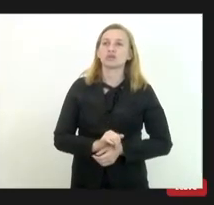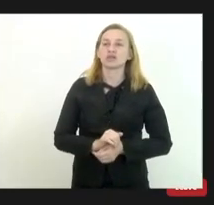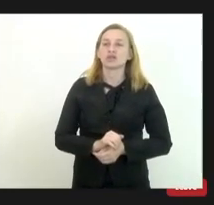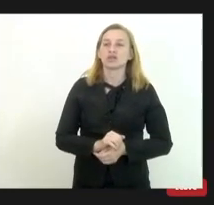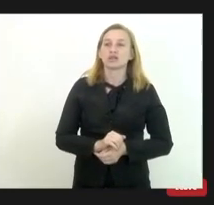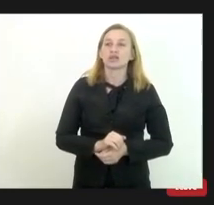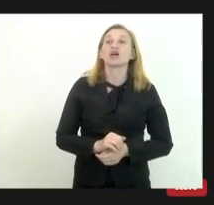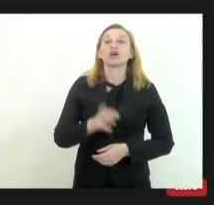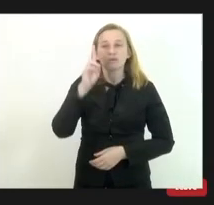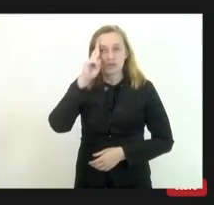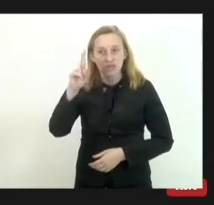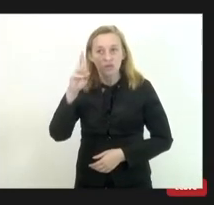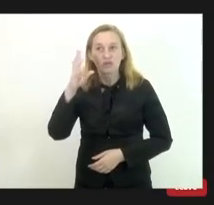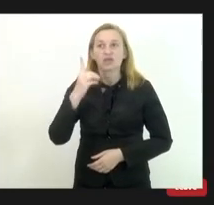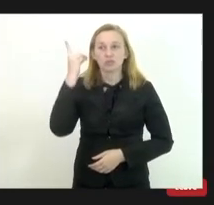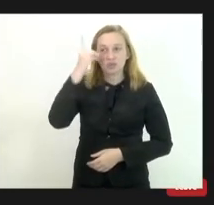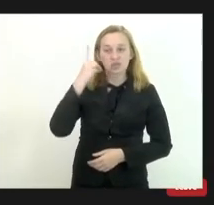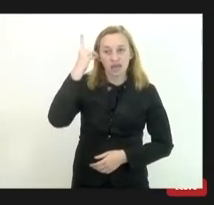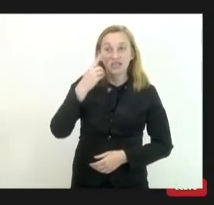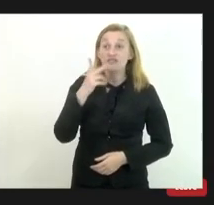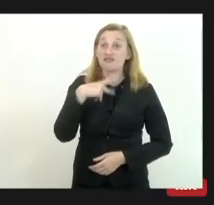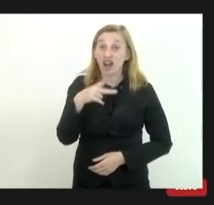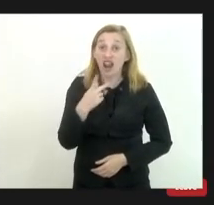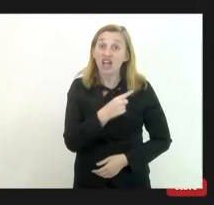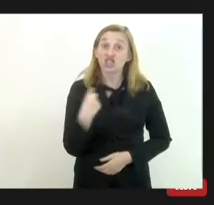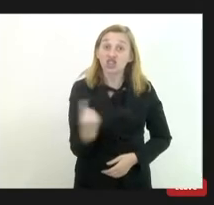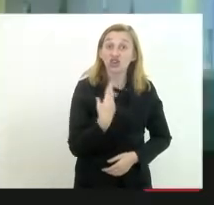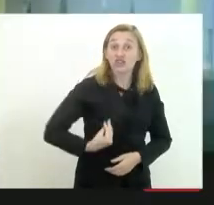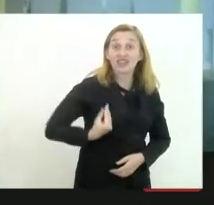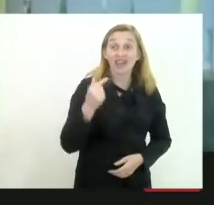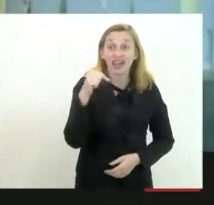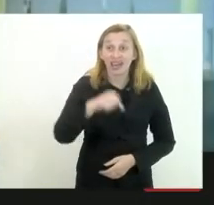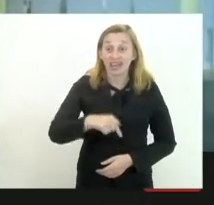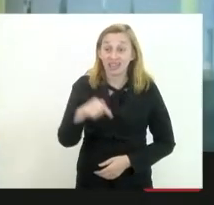ao senhor deputado, e dizer que nós estamos aqui